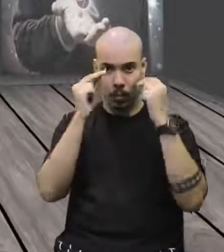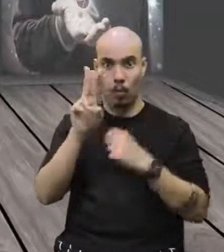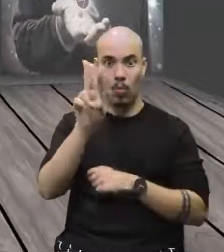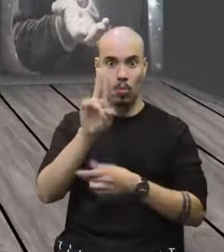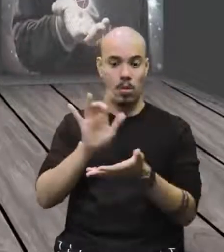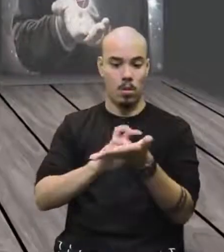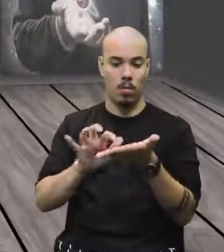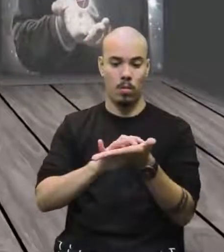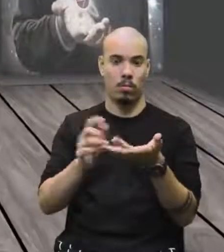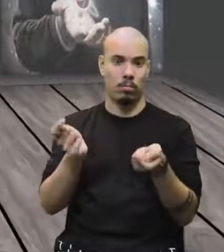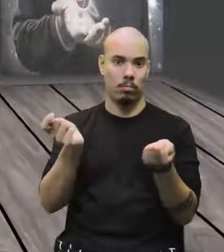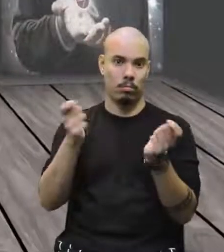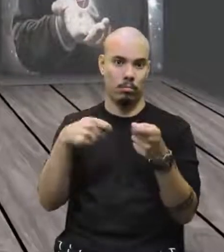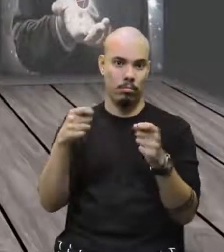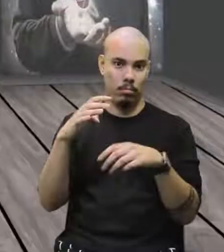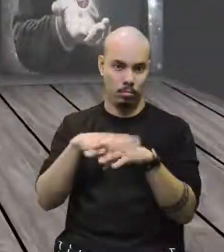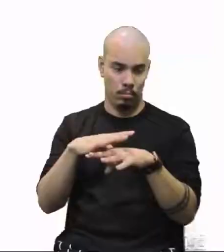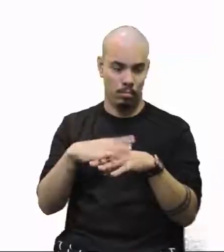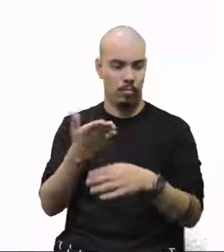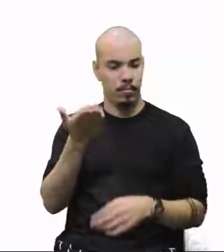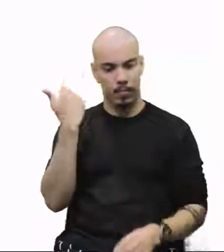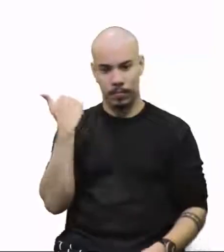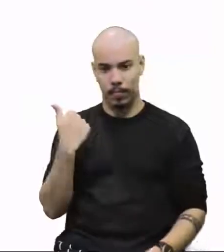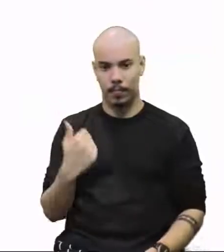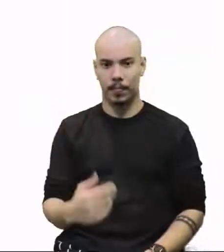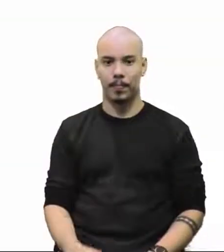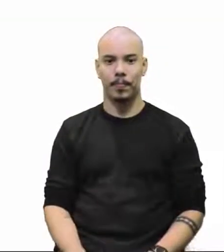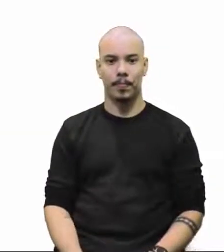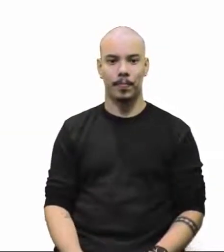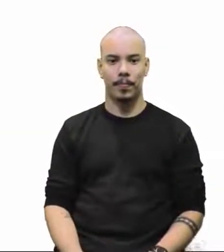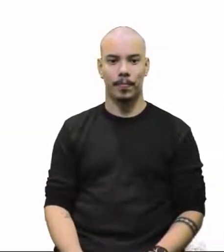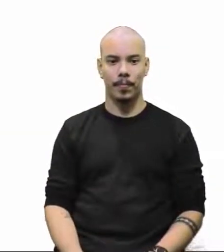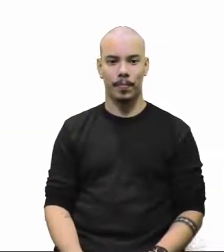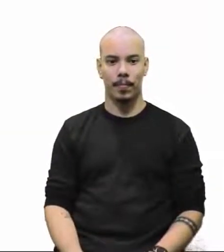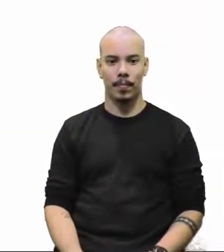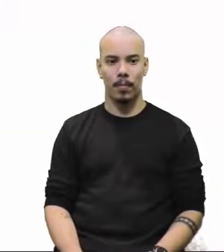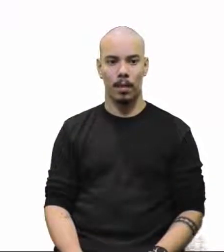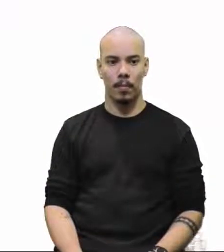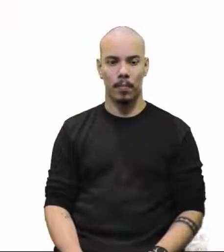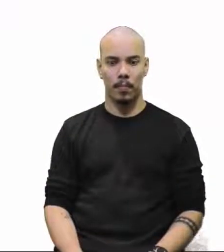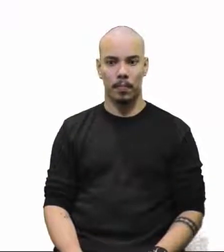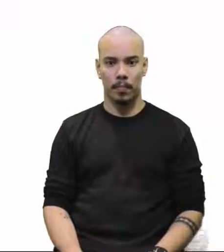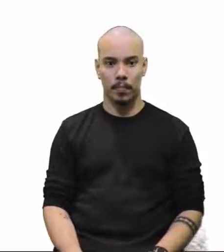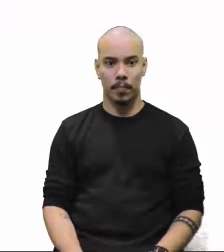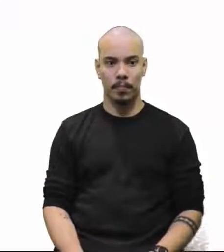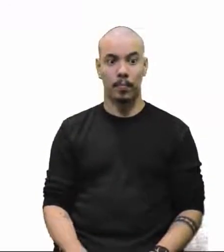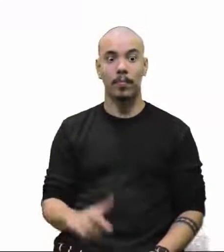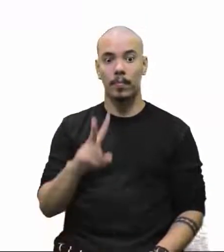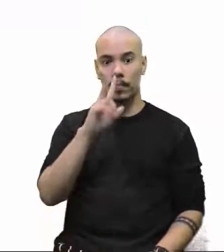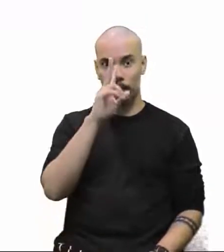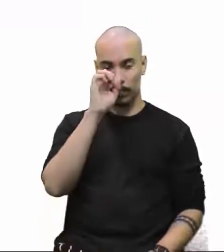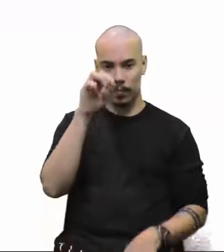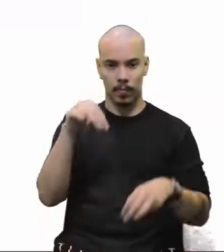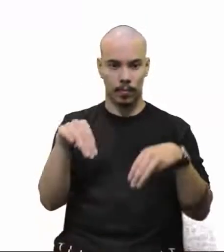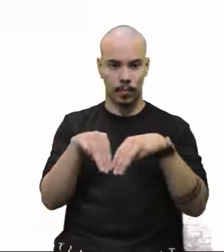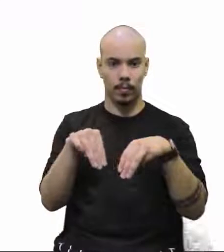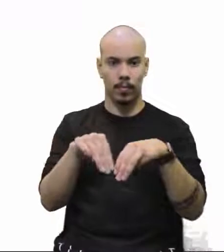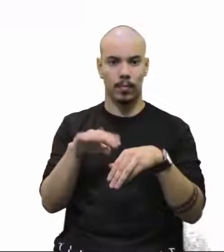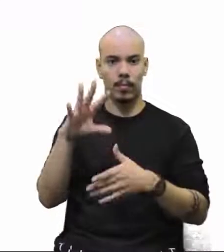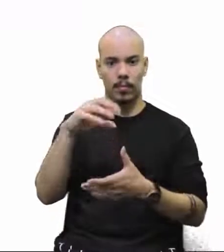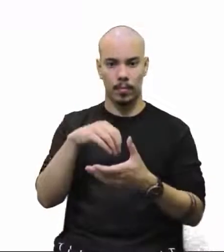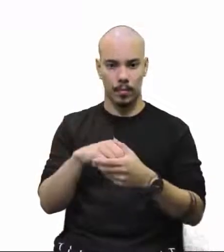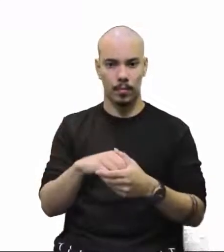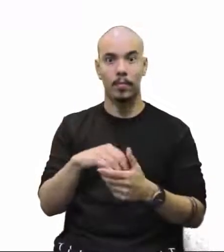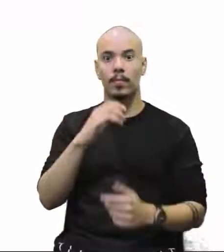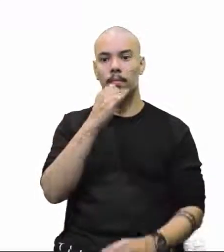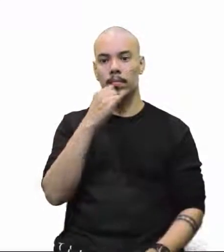dá para resolver. Vamos lá? Justamente, vamos lá. Começando aí nossa revisão. Forças magnéticas sobre carga elétrica em